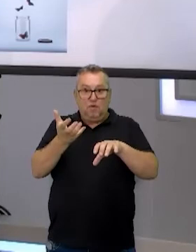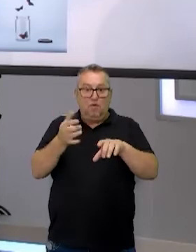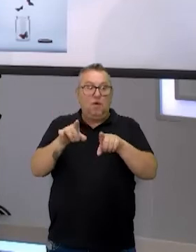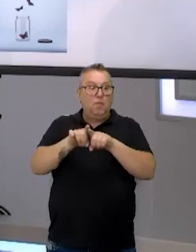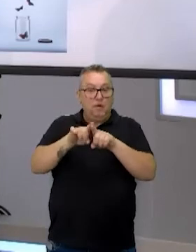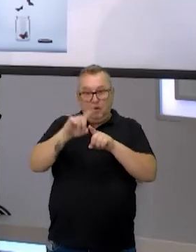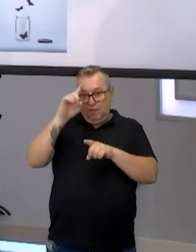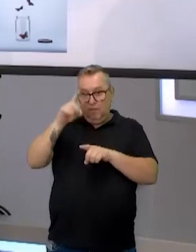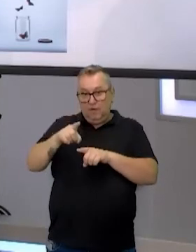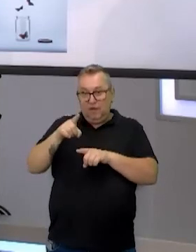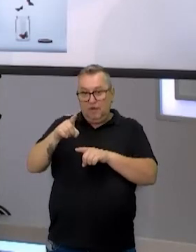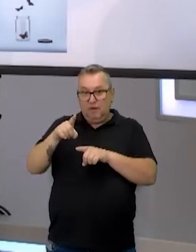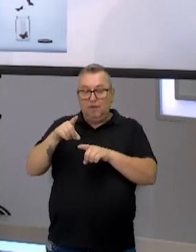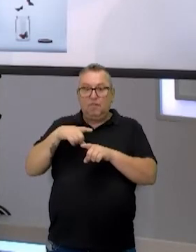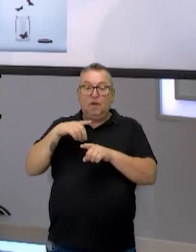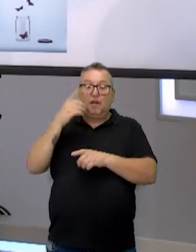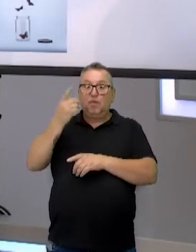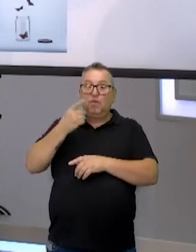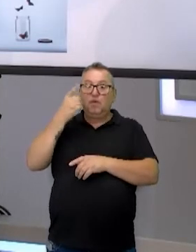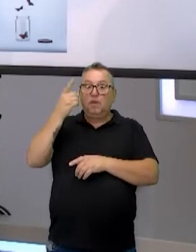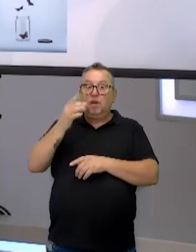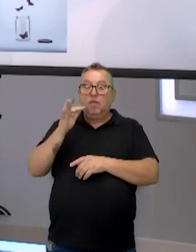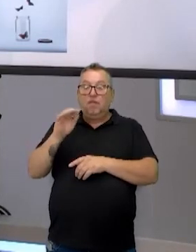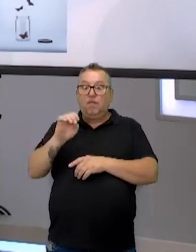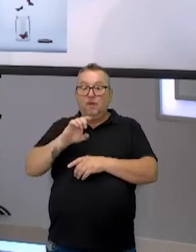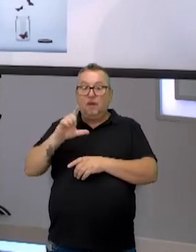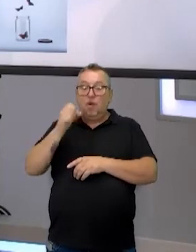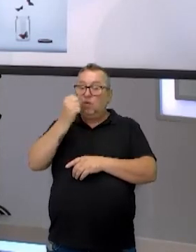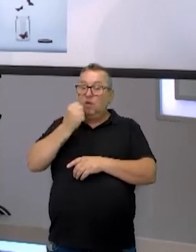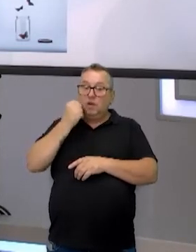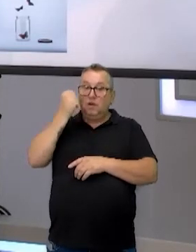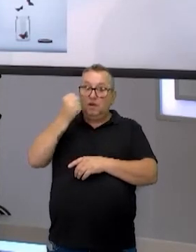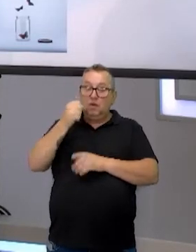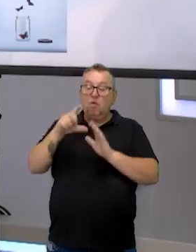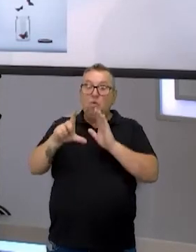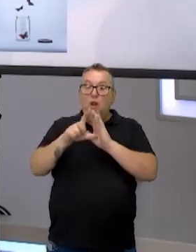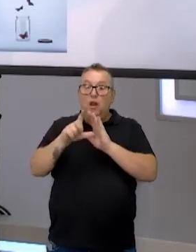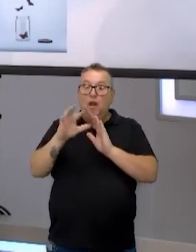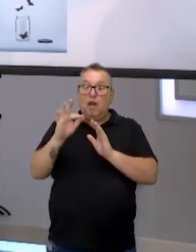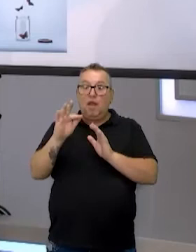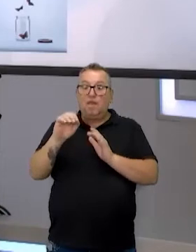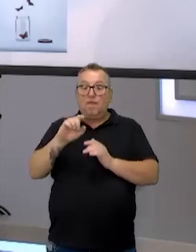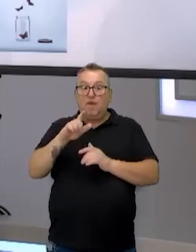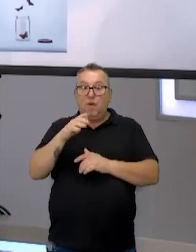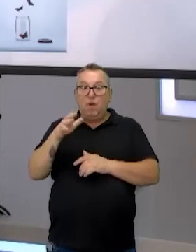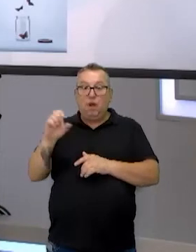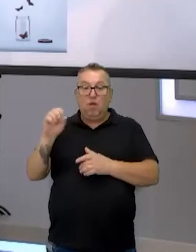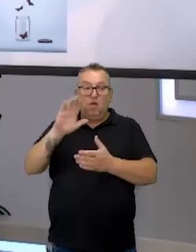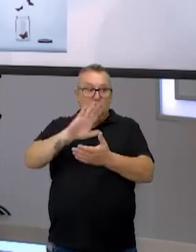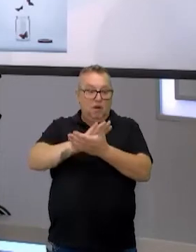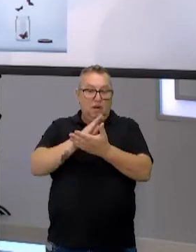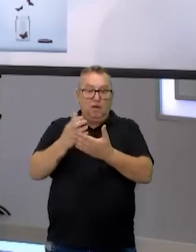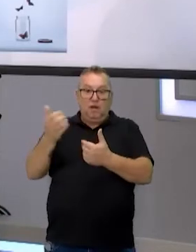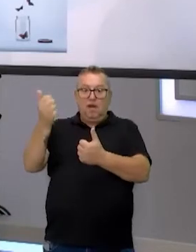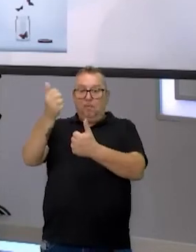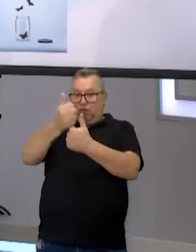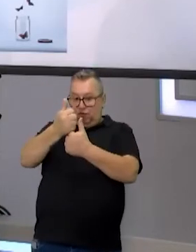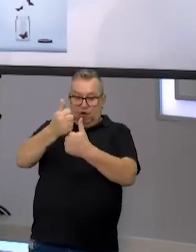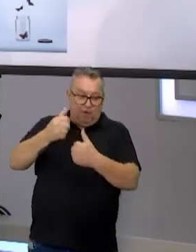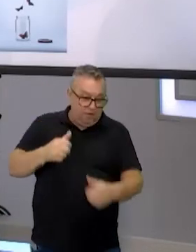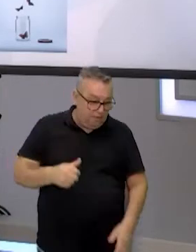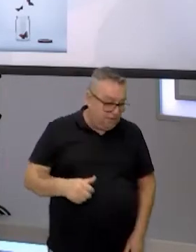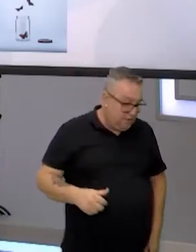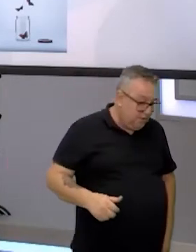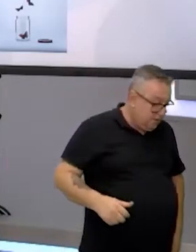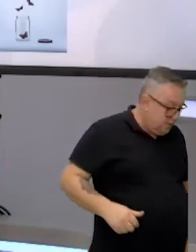as eleições para deputado federal e senador com a Lei Falcão. Então, é uma distensão lenta,